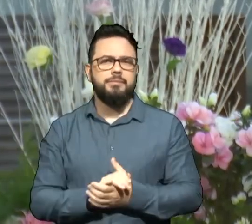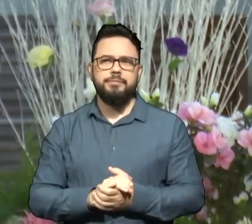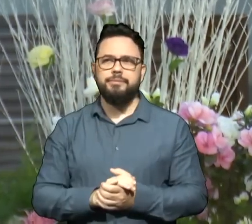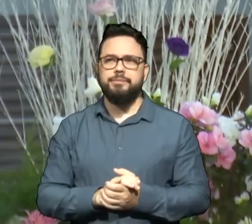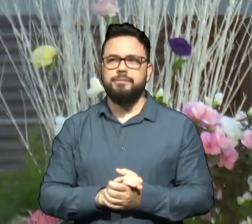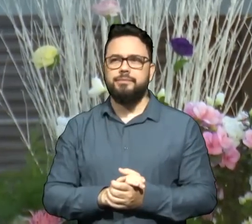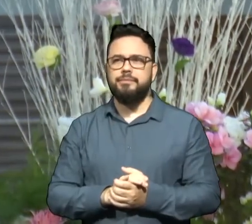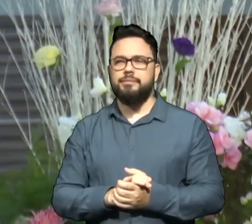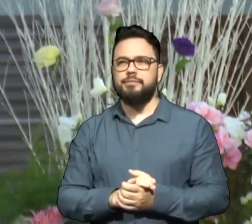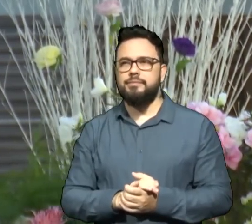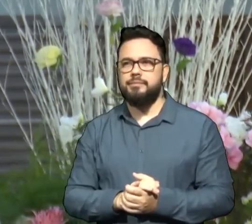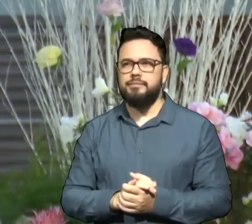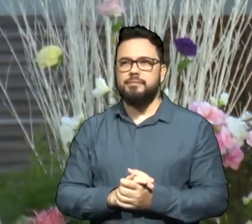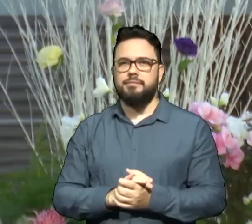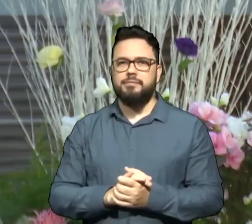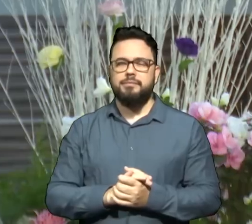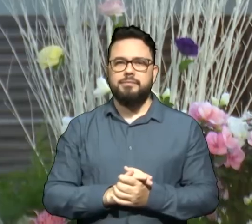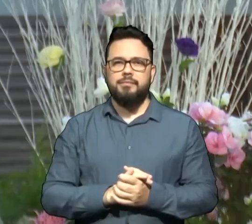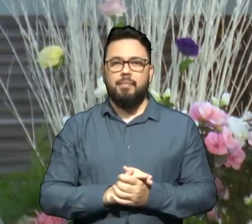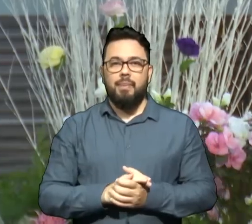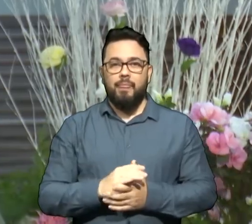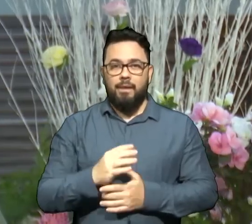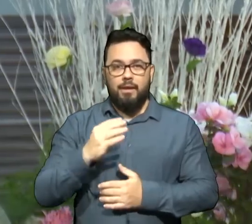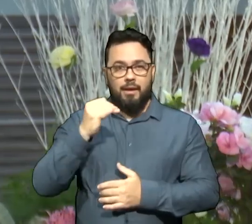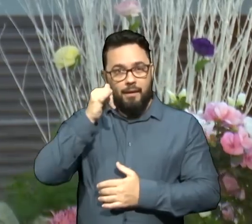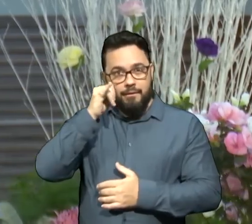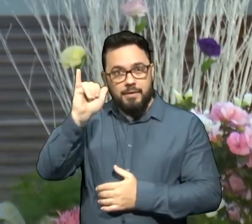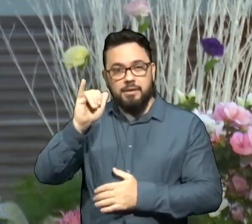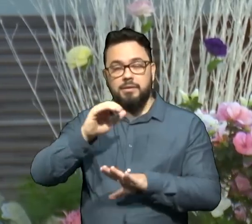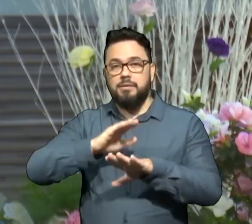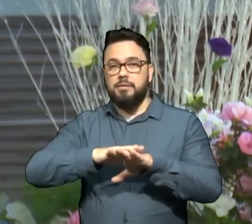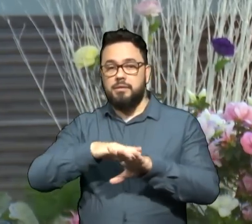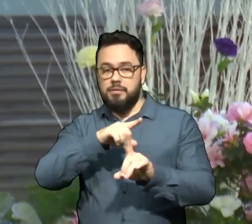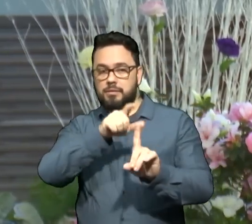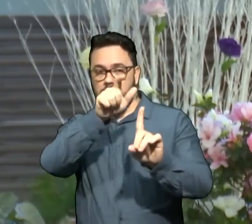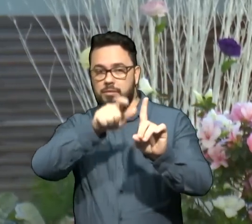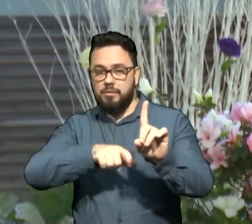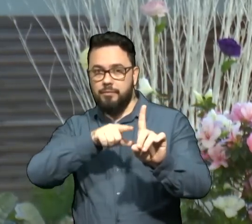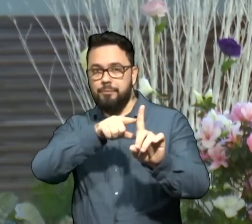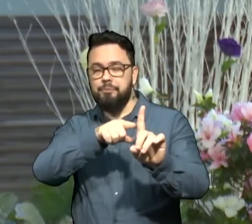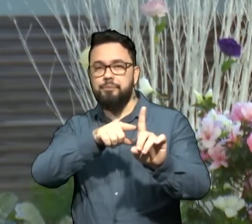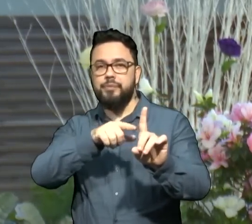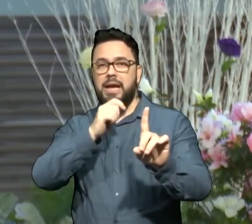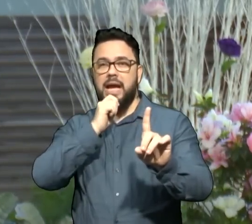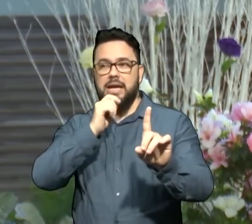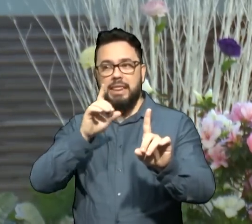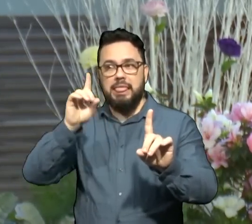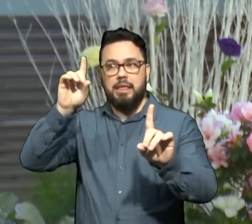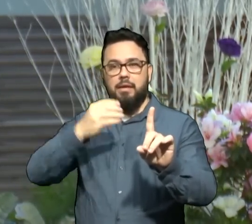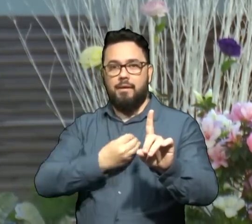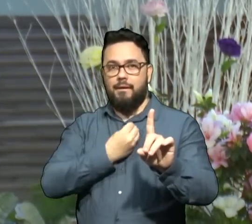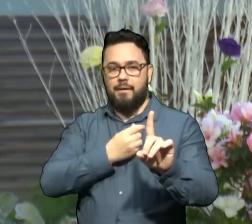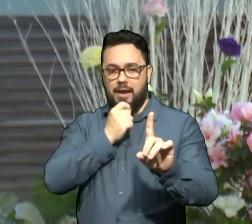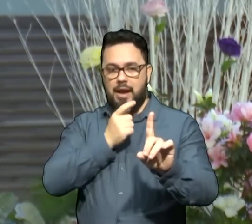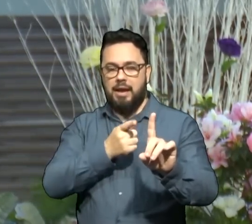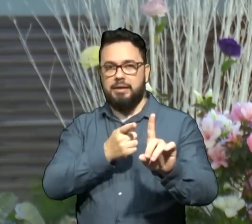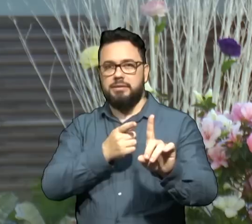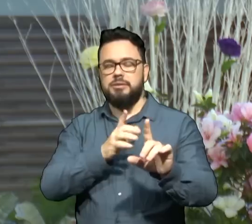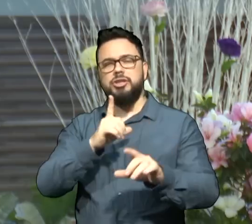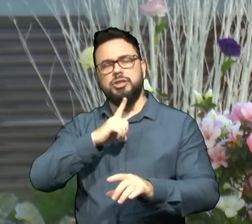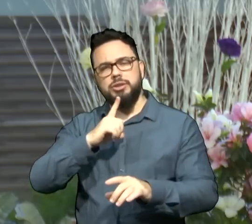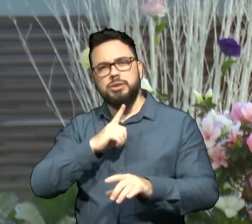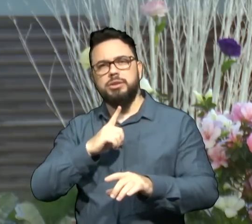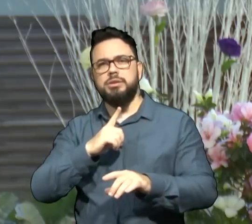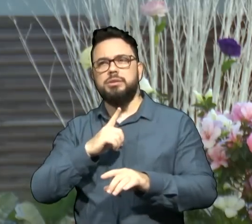você para impedir que o imperador Se tornasse um Deus em Vida eles tinham um um culto